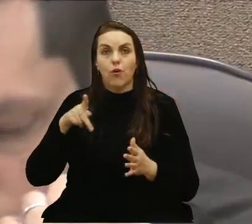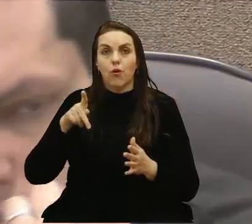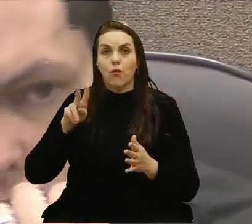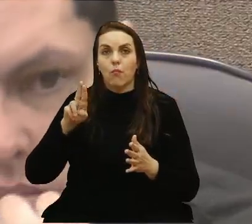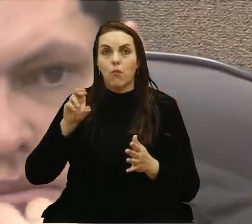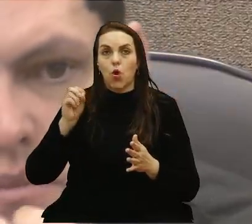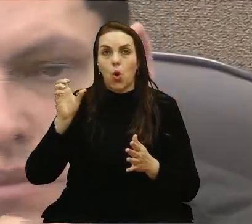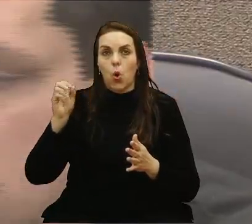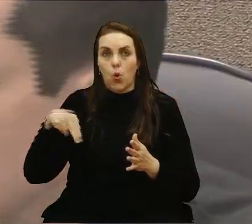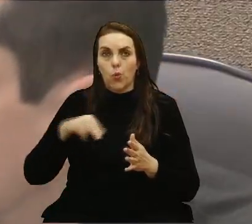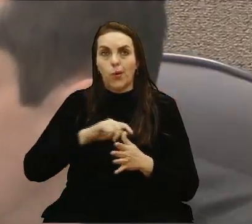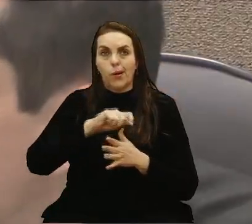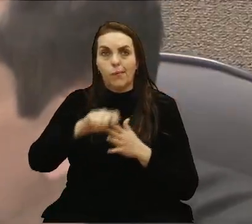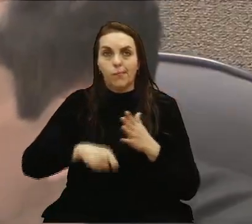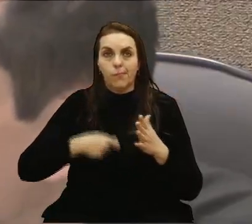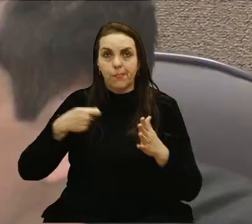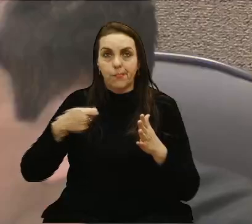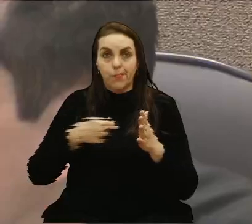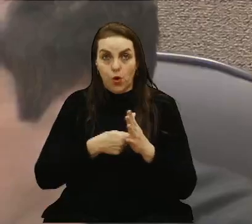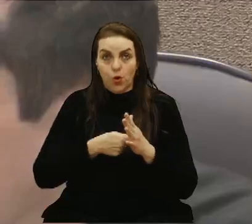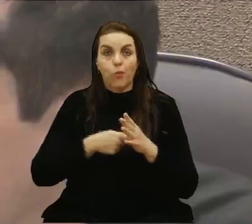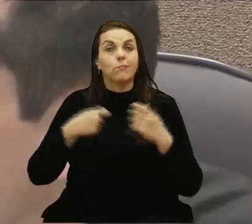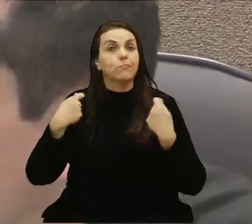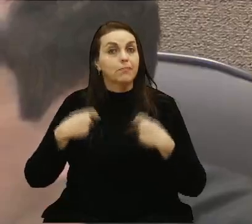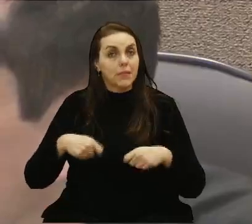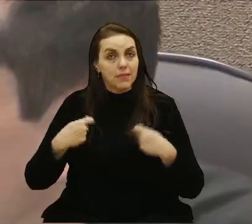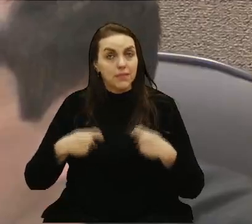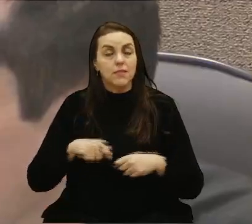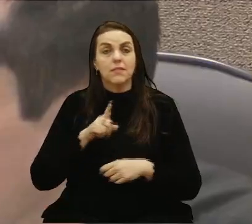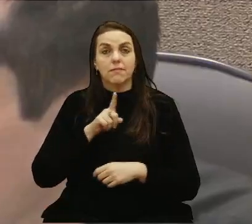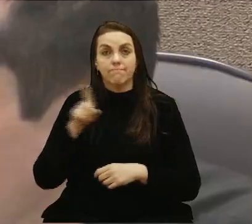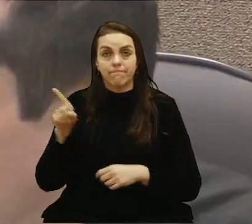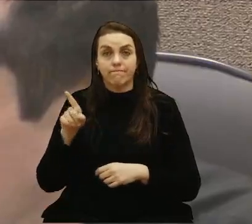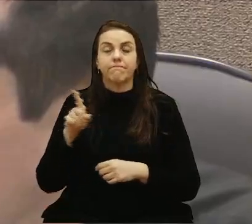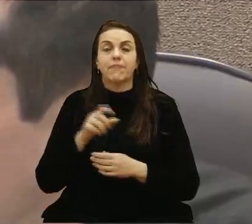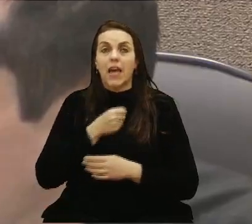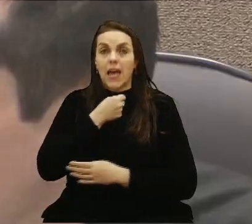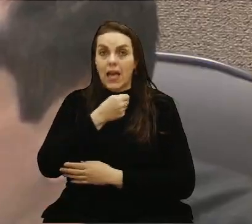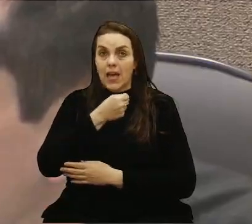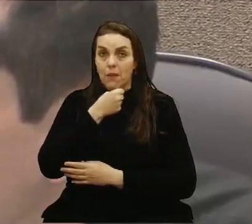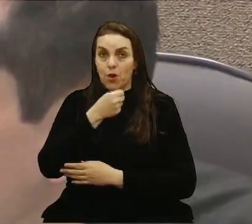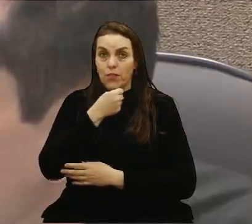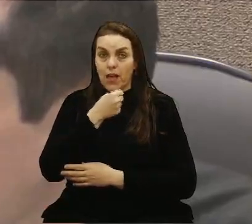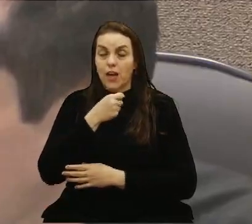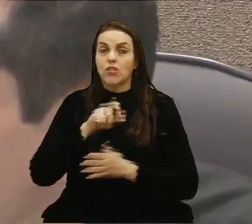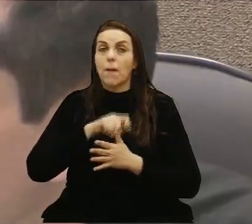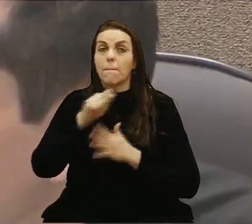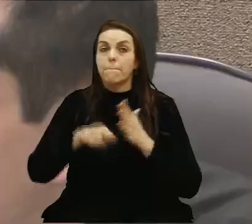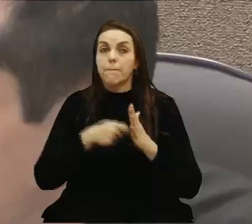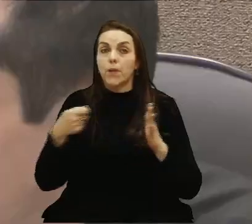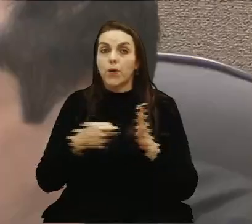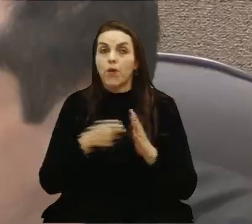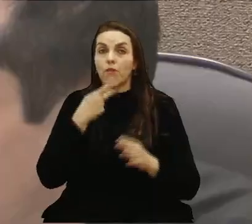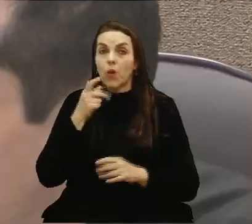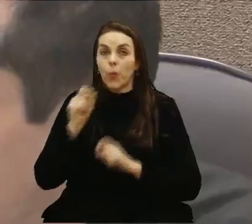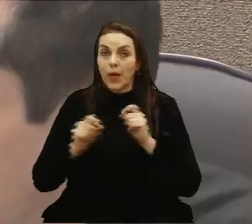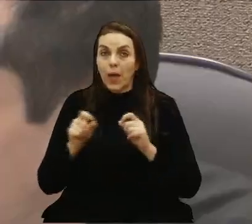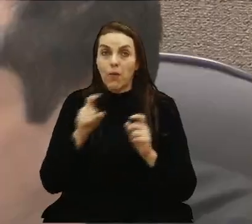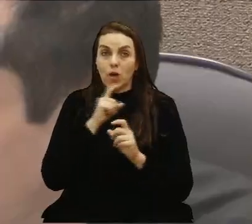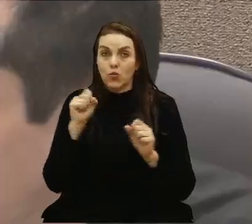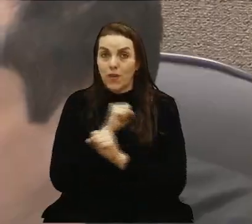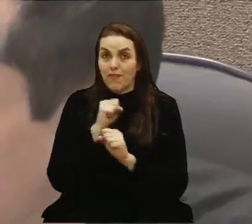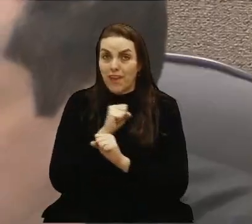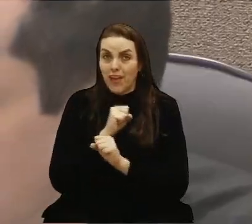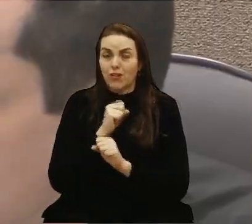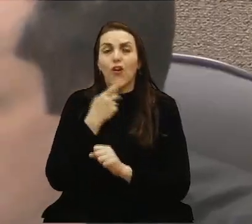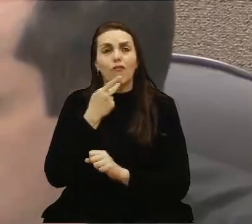outra fala sobre a questão da RGE, é sobre uma reportagem do PROCON dizendo que era por causa do inverno. E eu rebati que a gente já